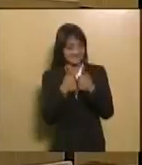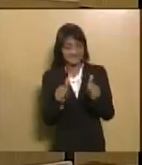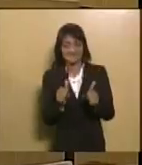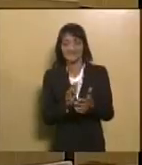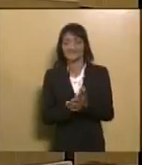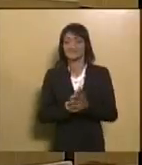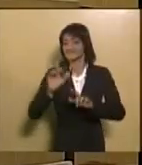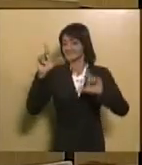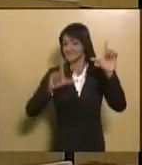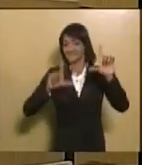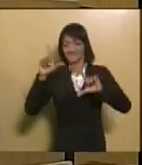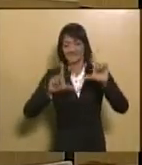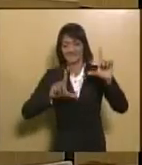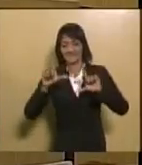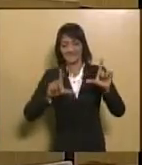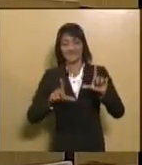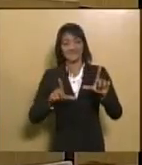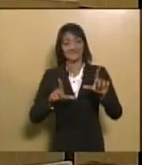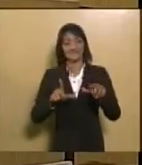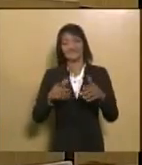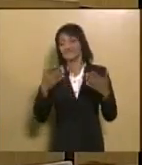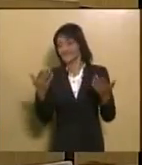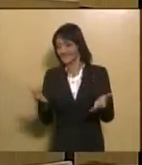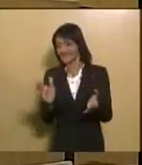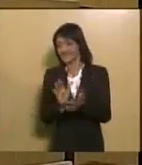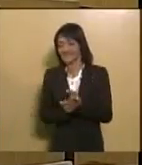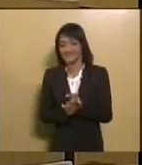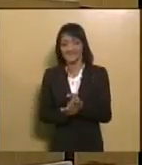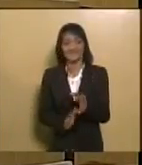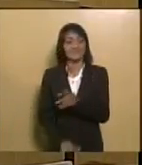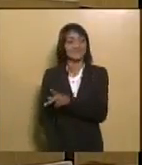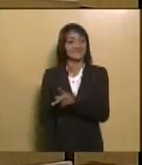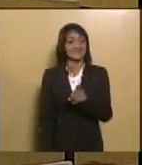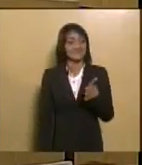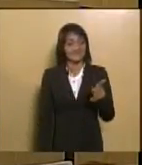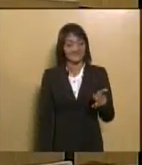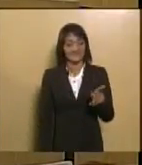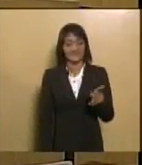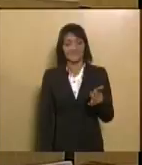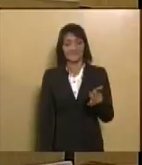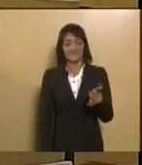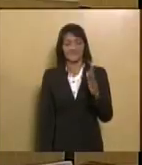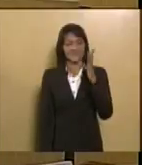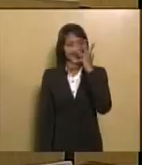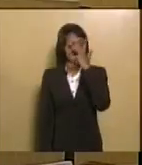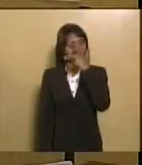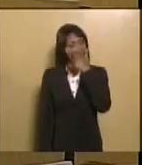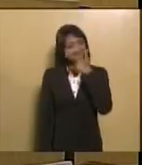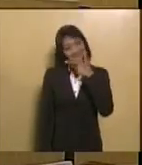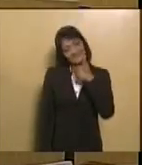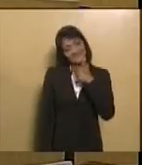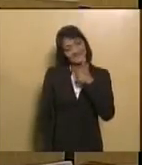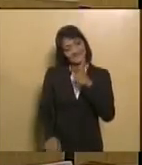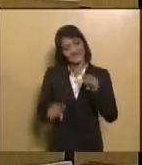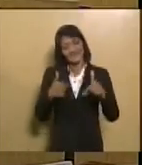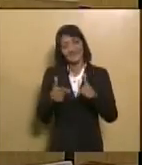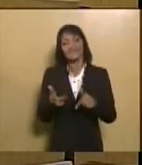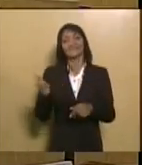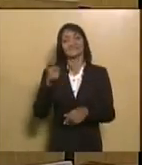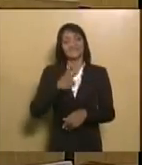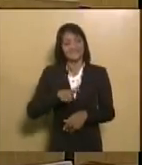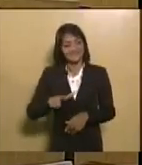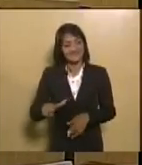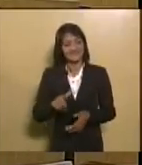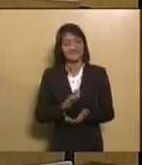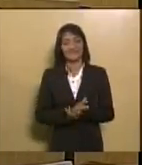nas televisões, e aí, senhor presidente, diante dessa belíssima ação, mais uma vez eu peço a